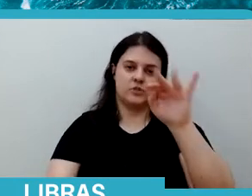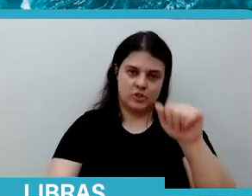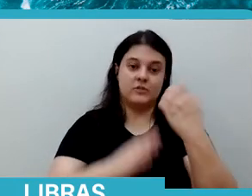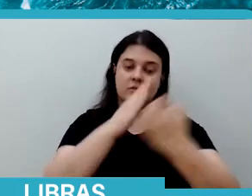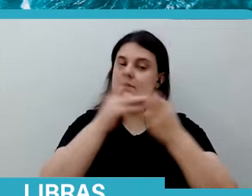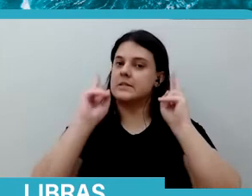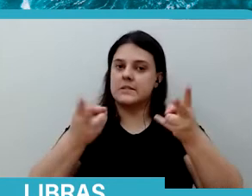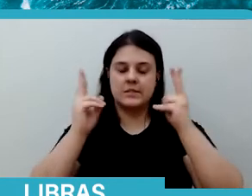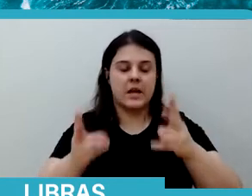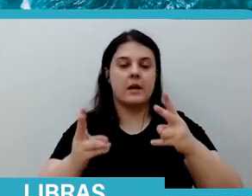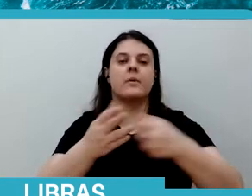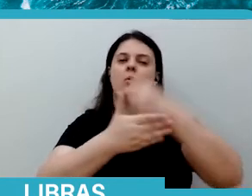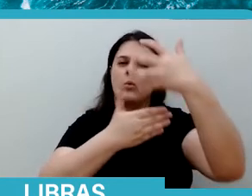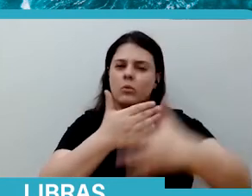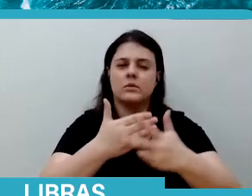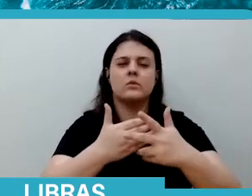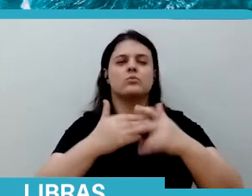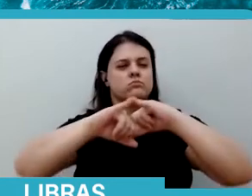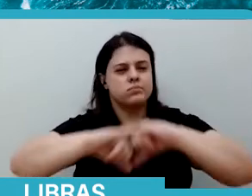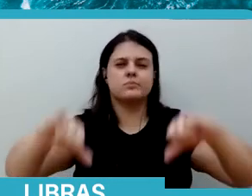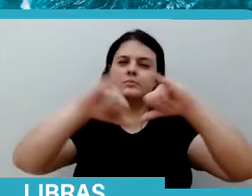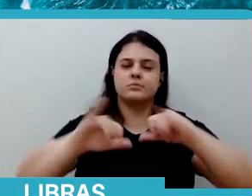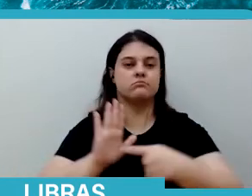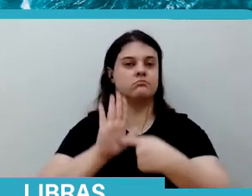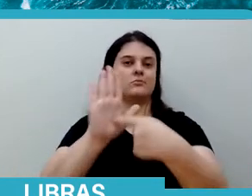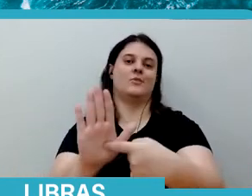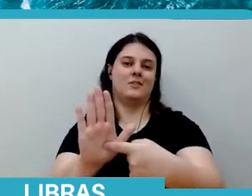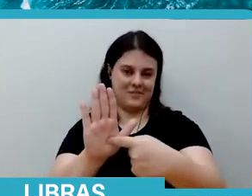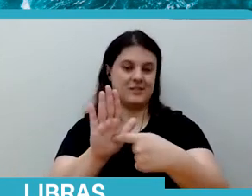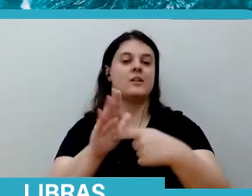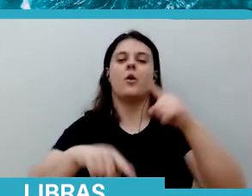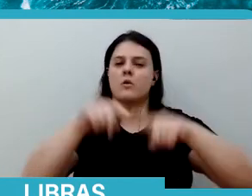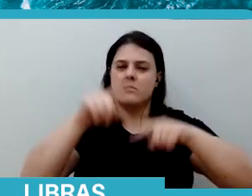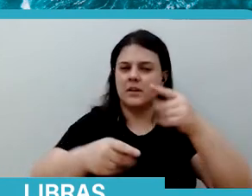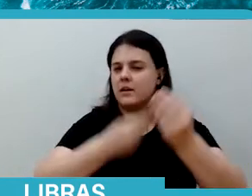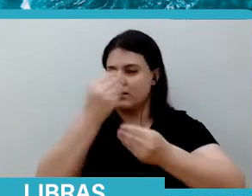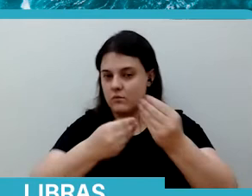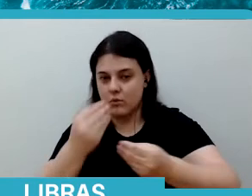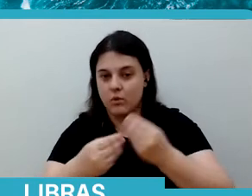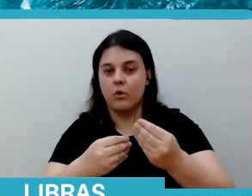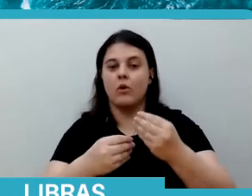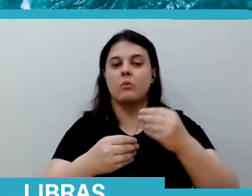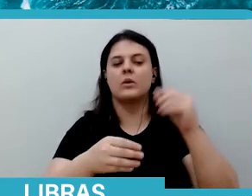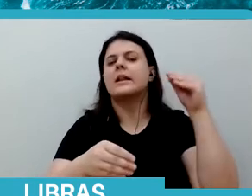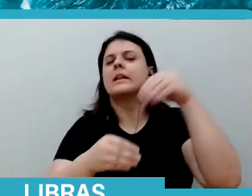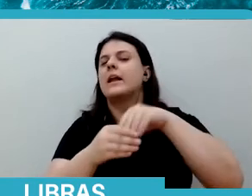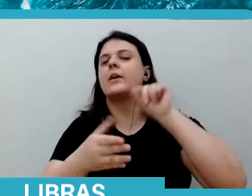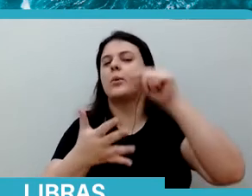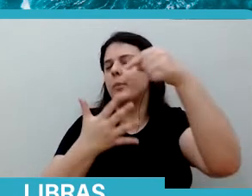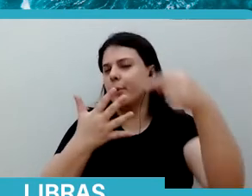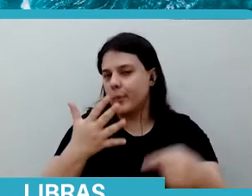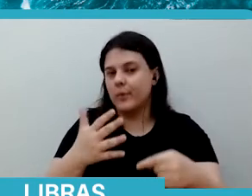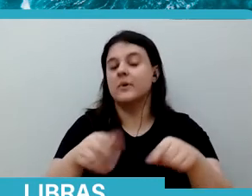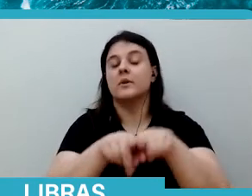quando a gente fala conteúdo de valores são conteúdos de valor em relação a matérias primas a igredientes a